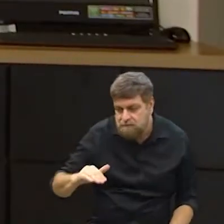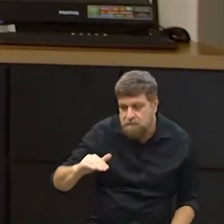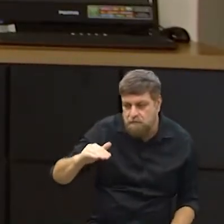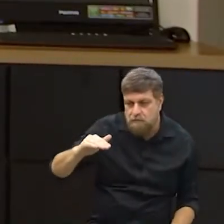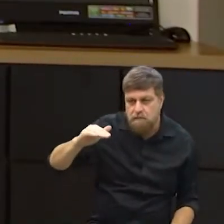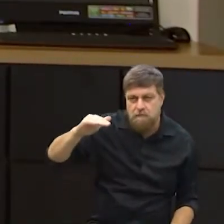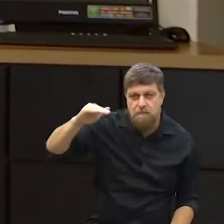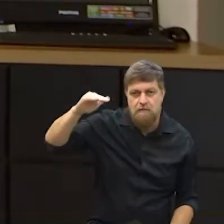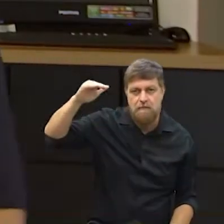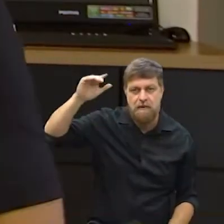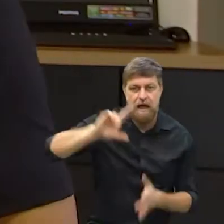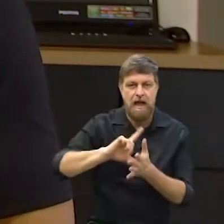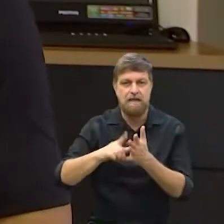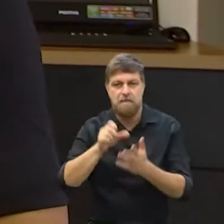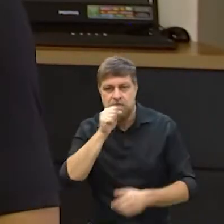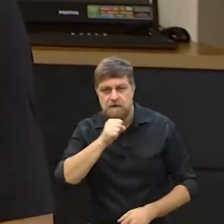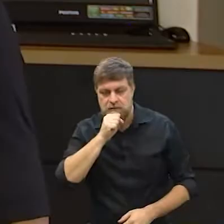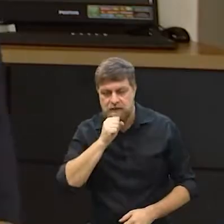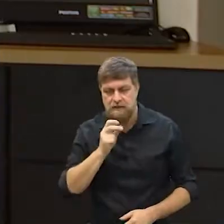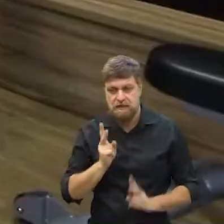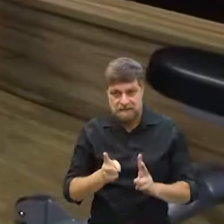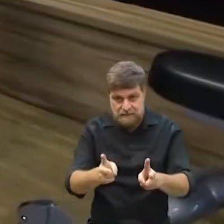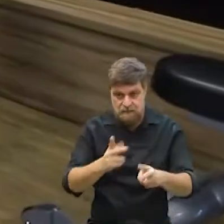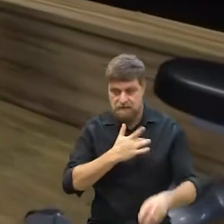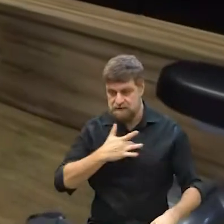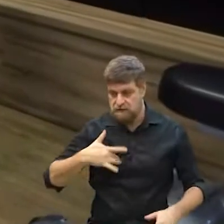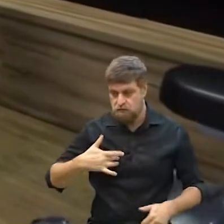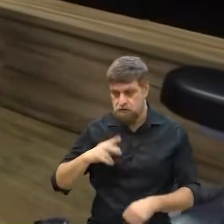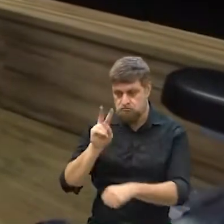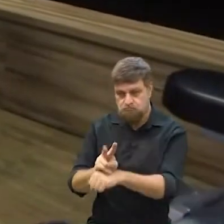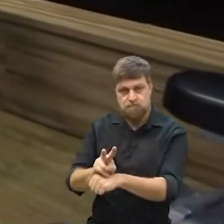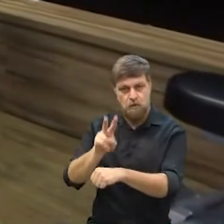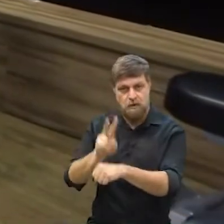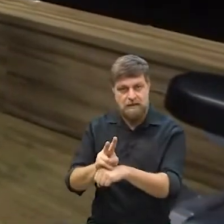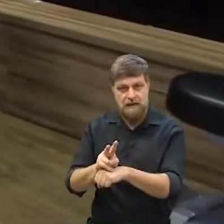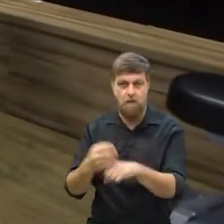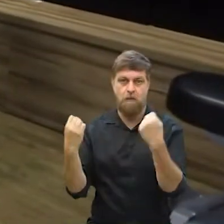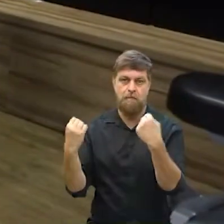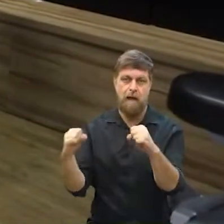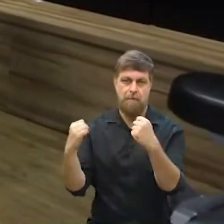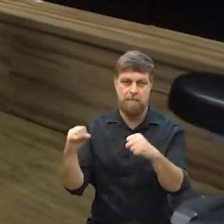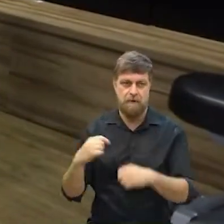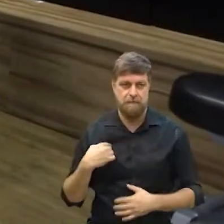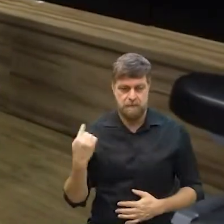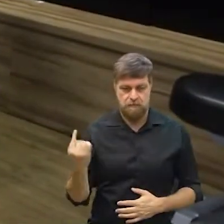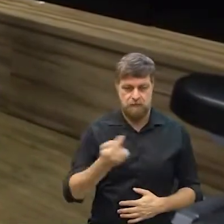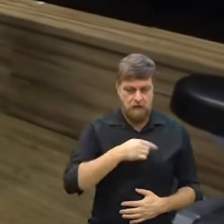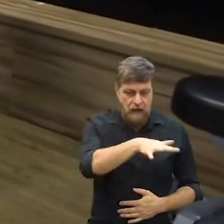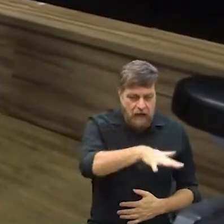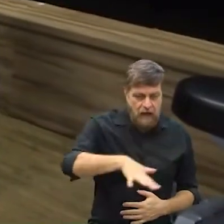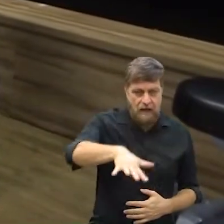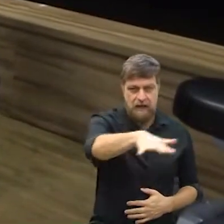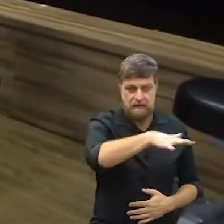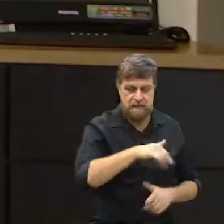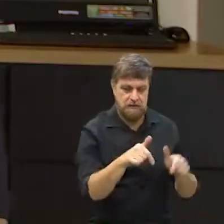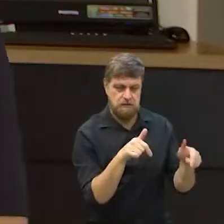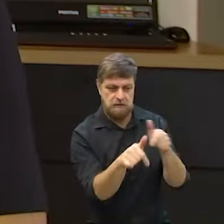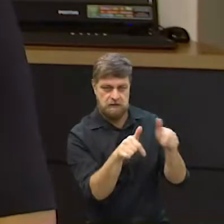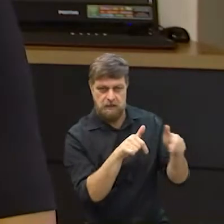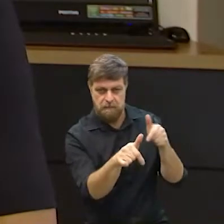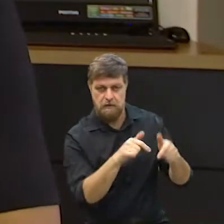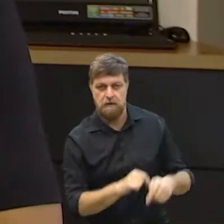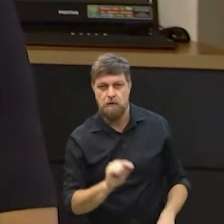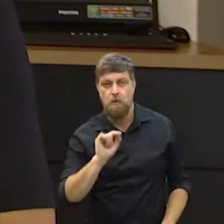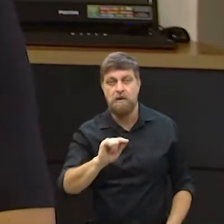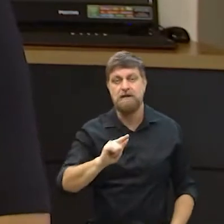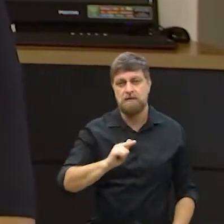vida adulta e também na fase idosa, a praticar e manter uma boa saúde. Né? E na nossa parte, no mercado atuante,